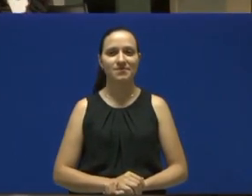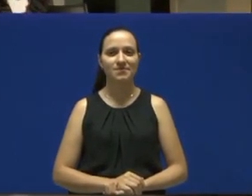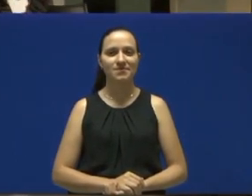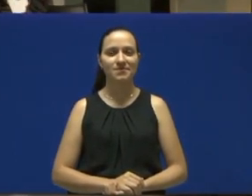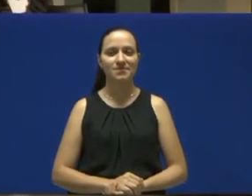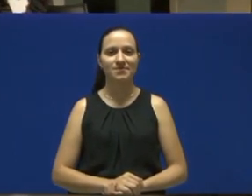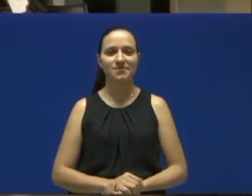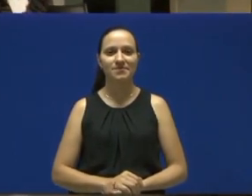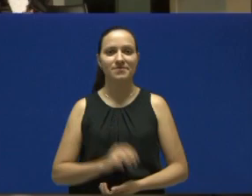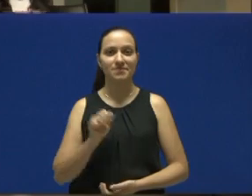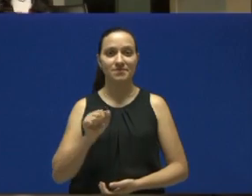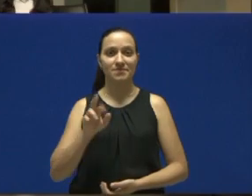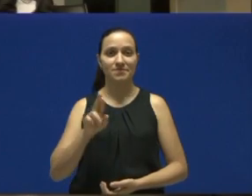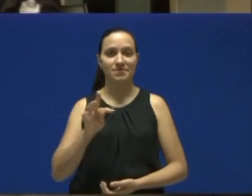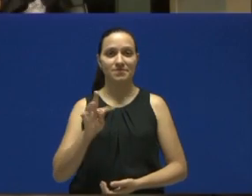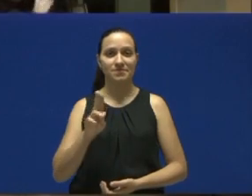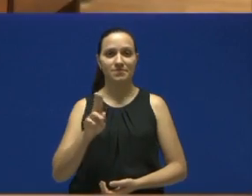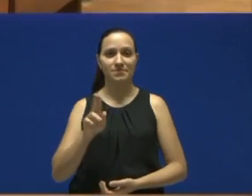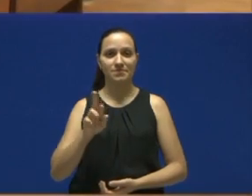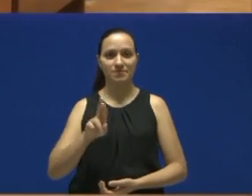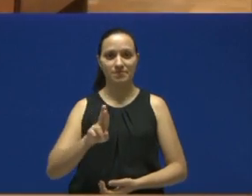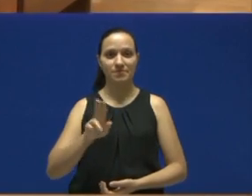arthur ribeiro marques